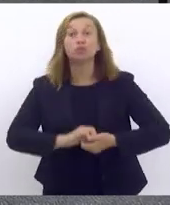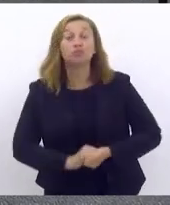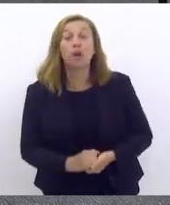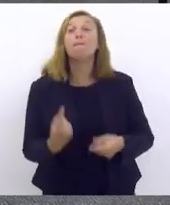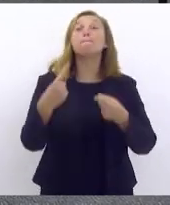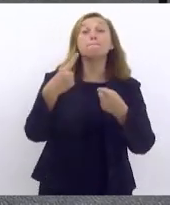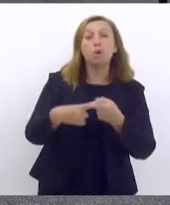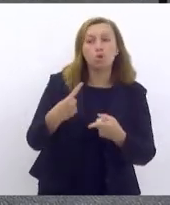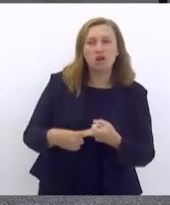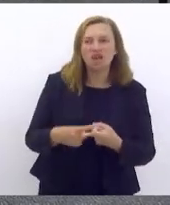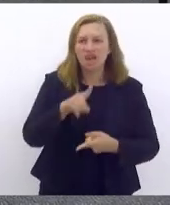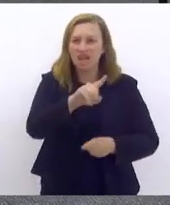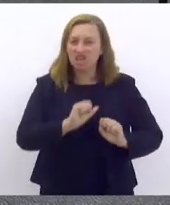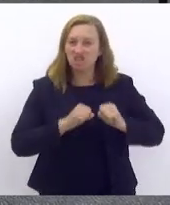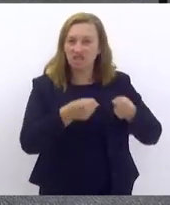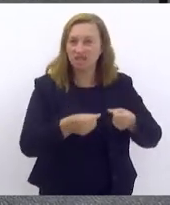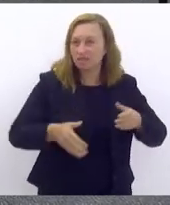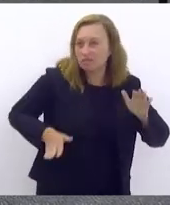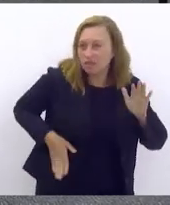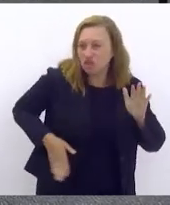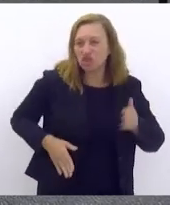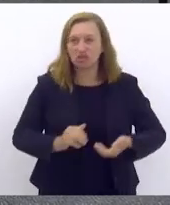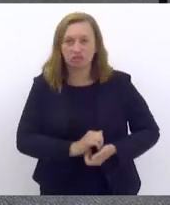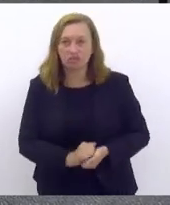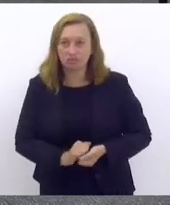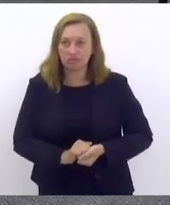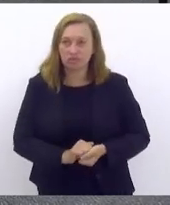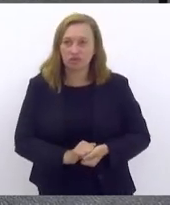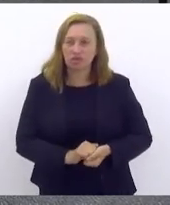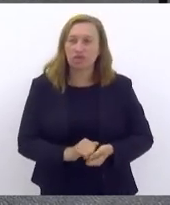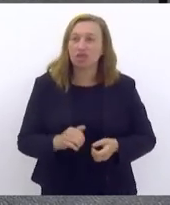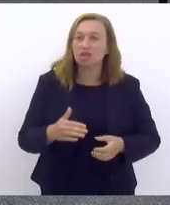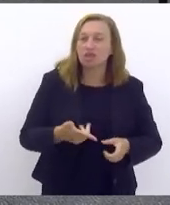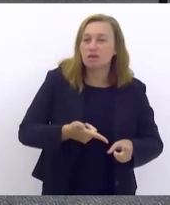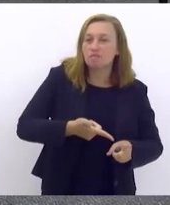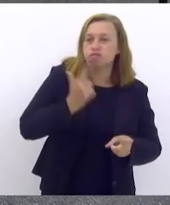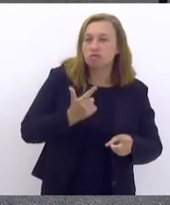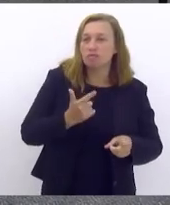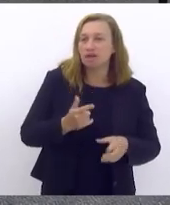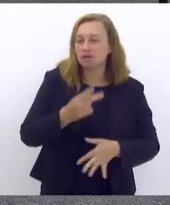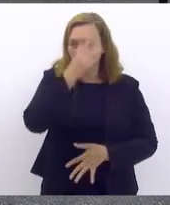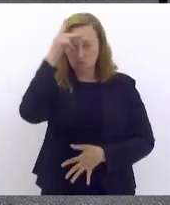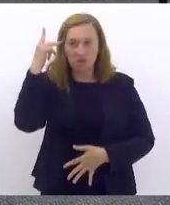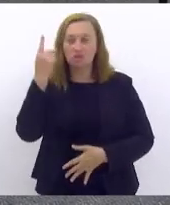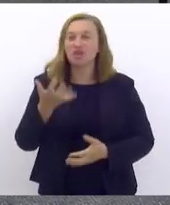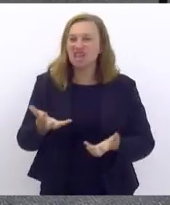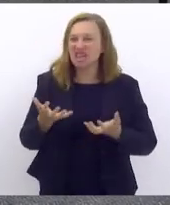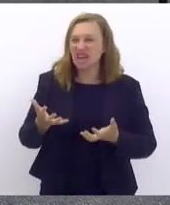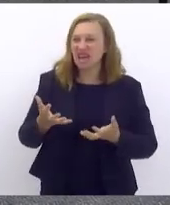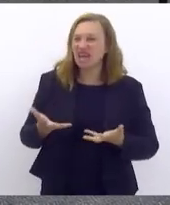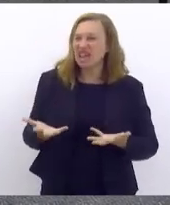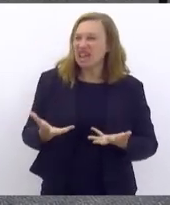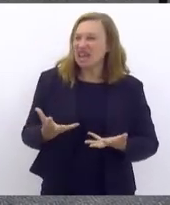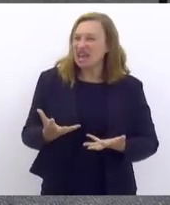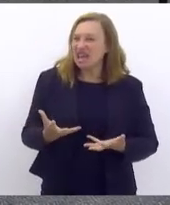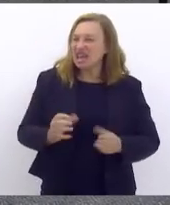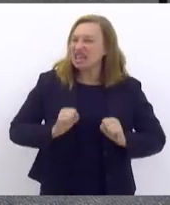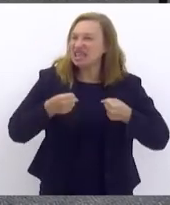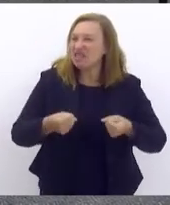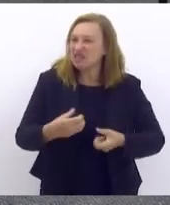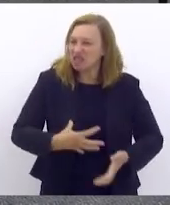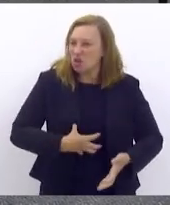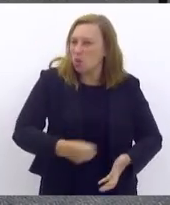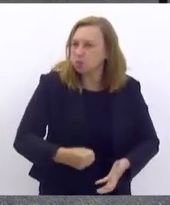porque eles defendem os traficantes, os assaltantes, que tiram vidas, e querem defender o assassinato do